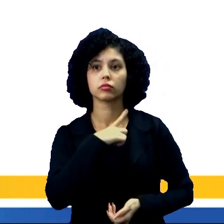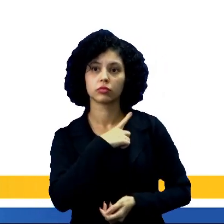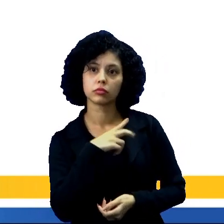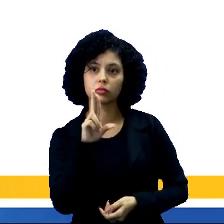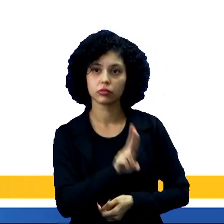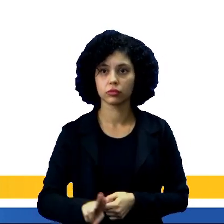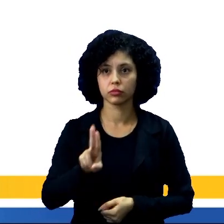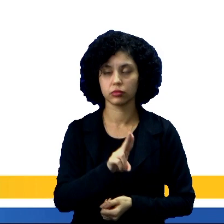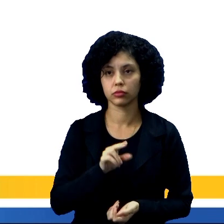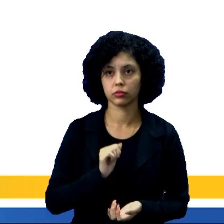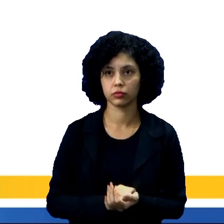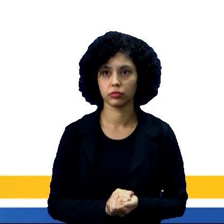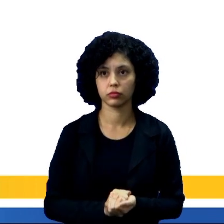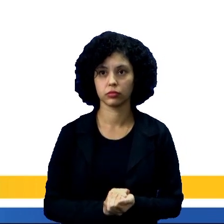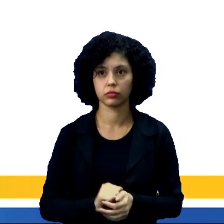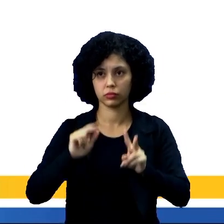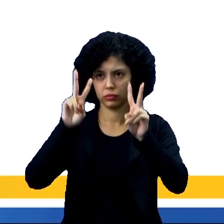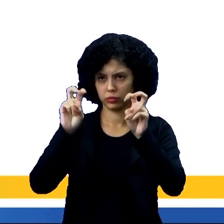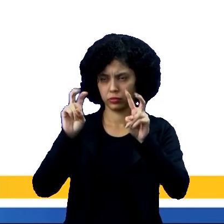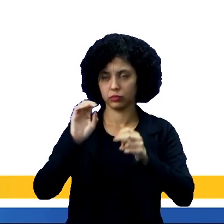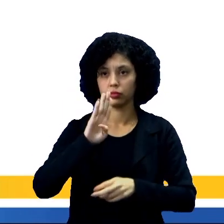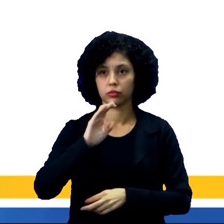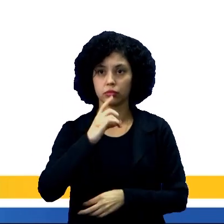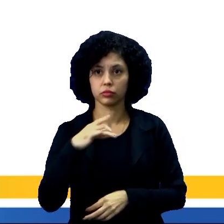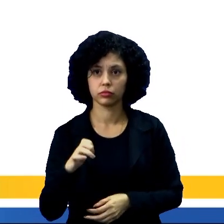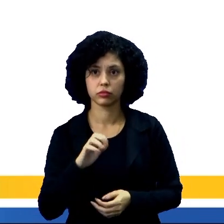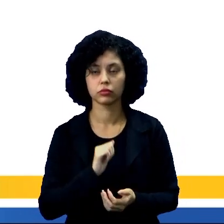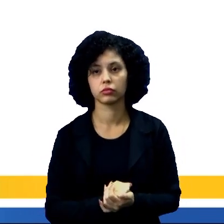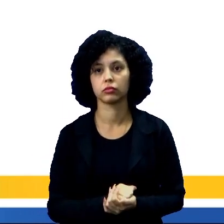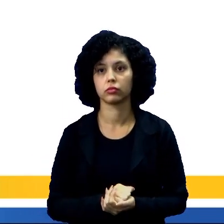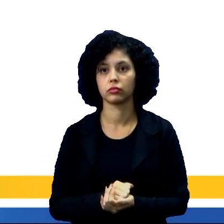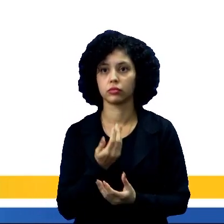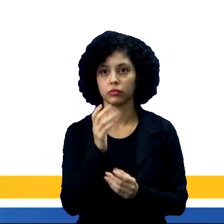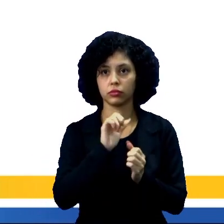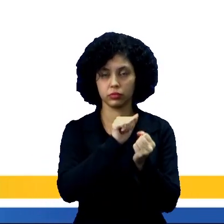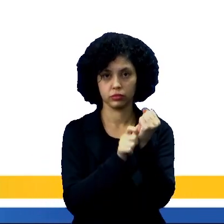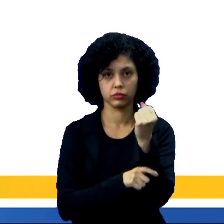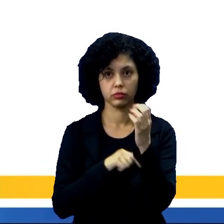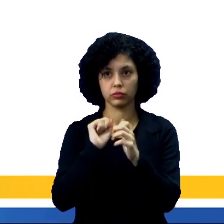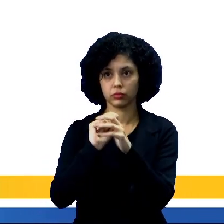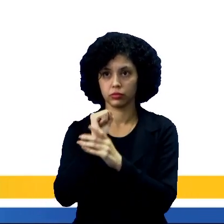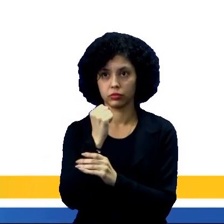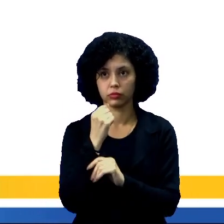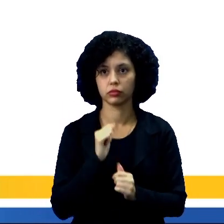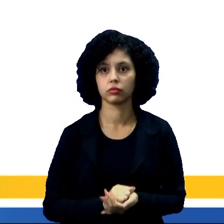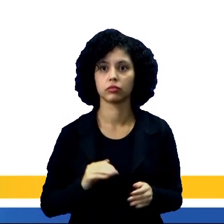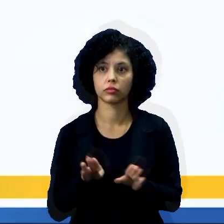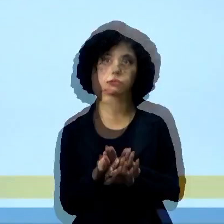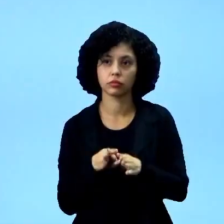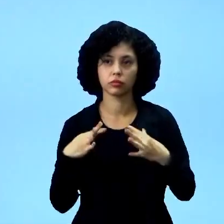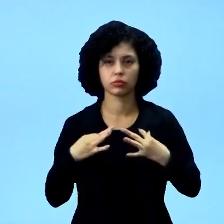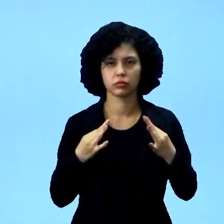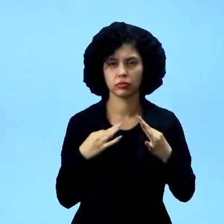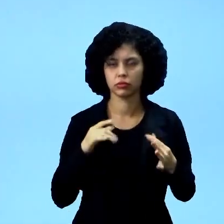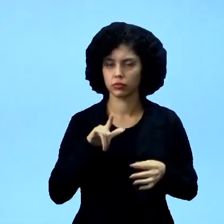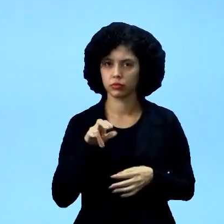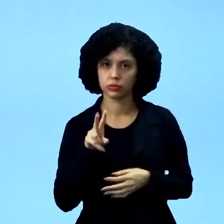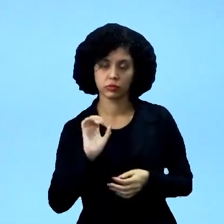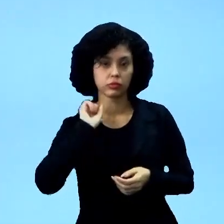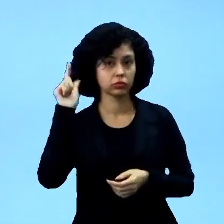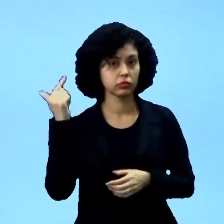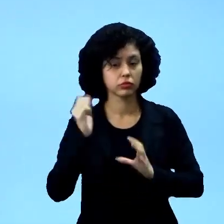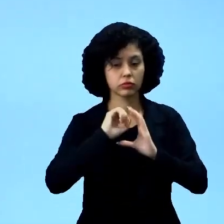ser utilizado o uso de algum instrumento, como no boxe as luvas, e nesse tipo de luta a roupa é mais leve. Uma